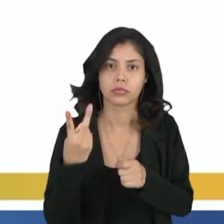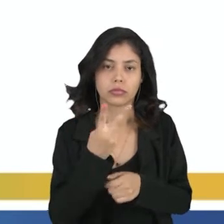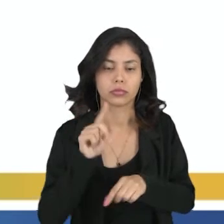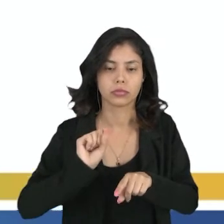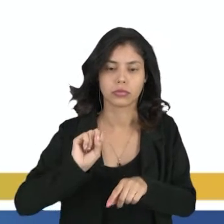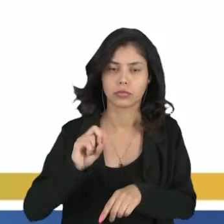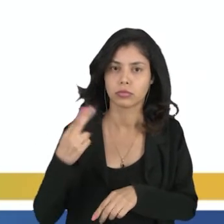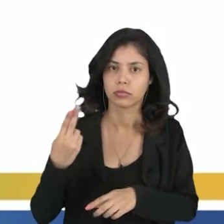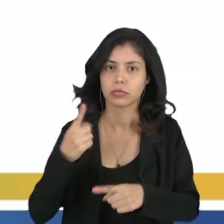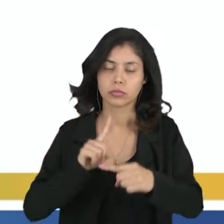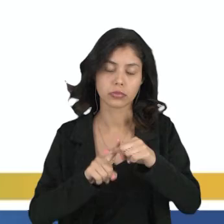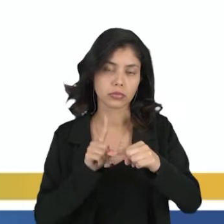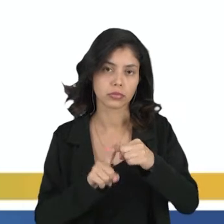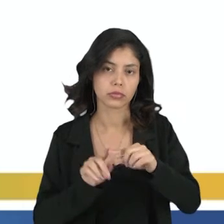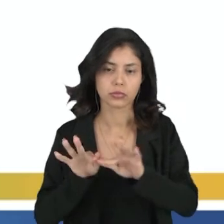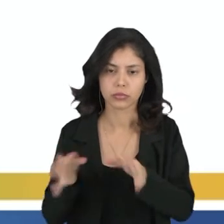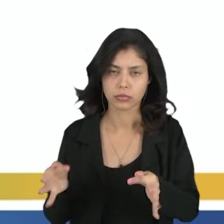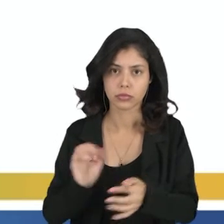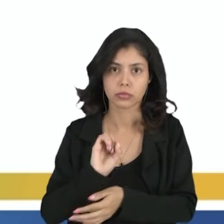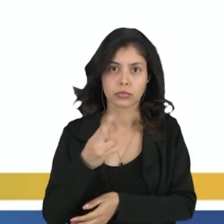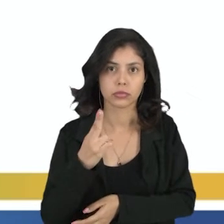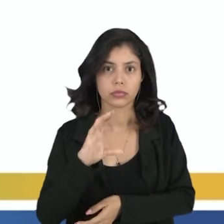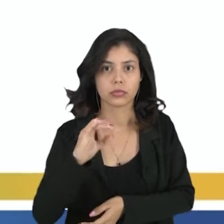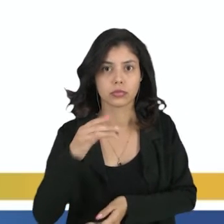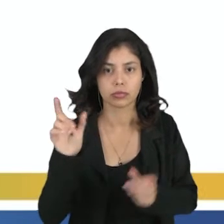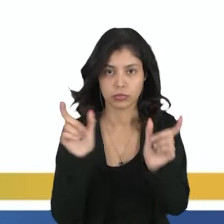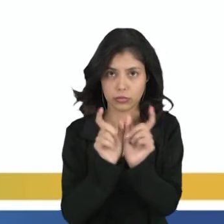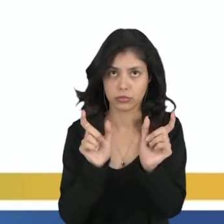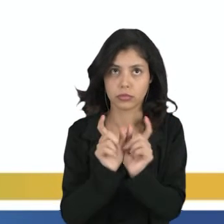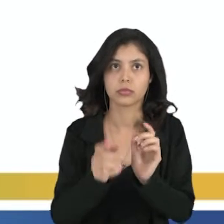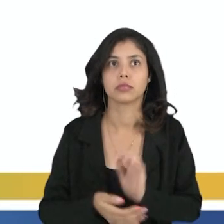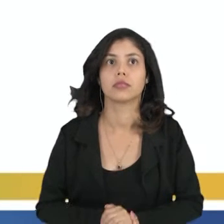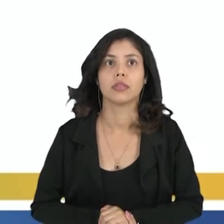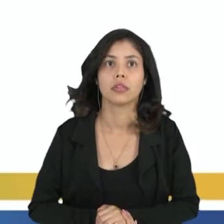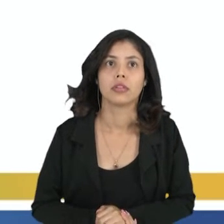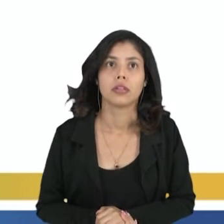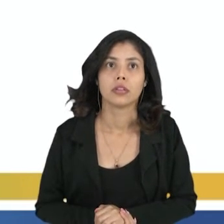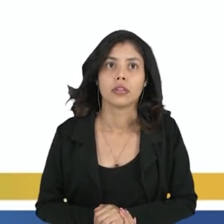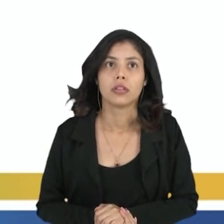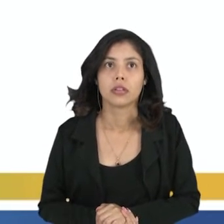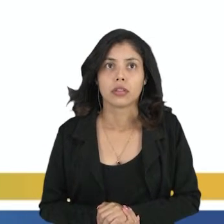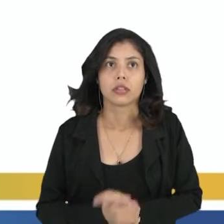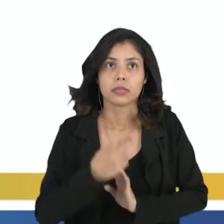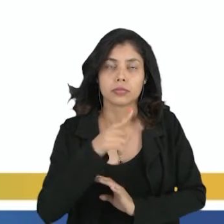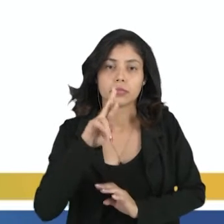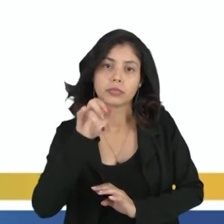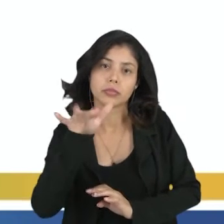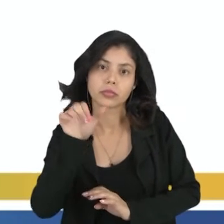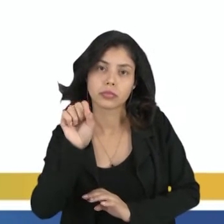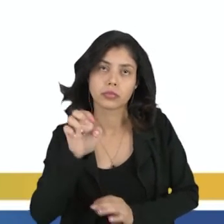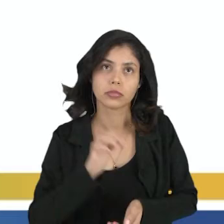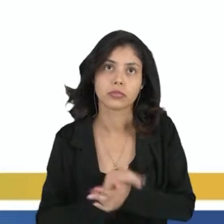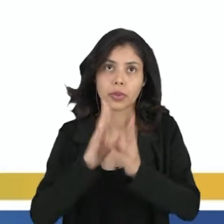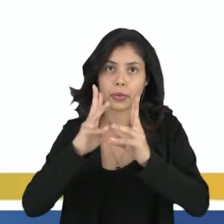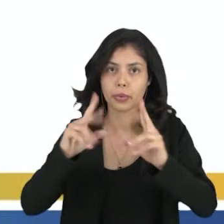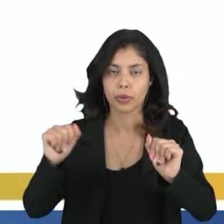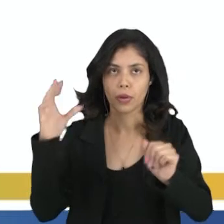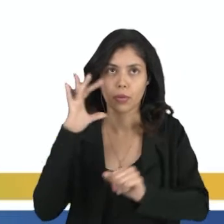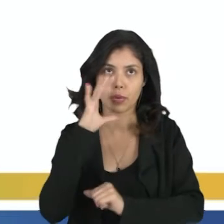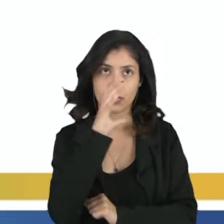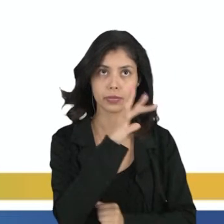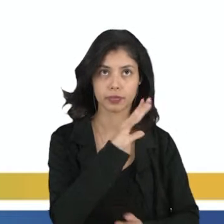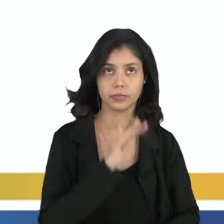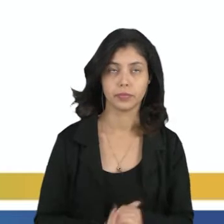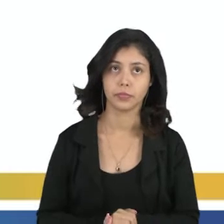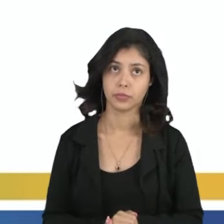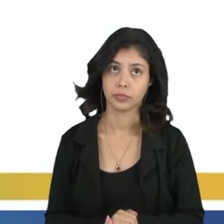ou mais substâncias simples ou composta, ok? Então, quando a gente tem uma pirólise, decomposição pelo calor,